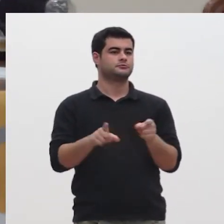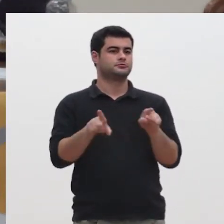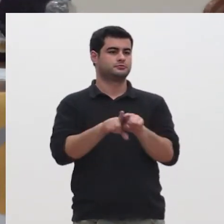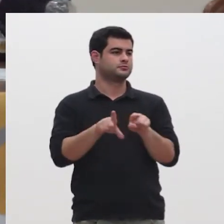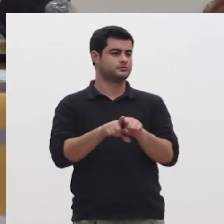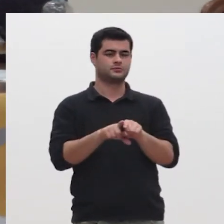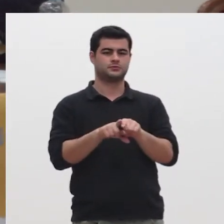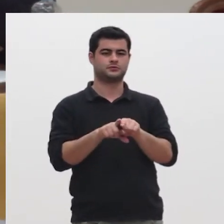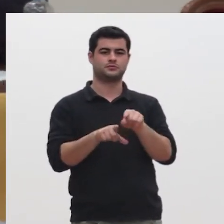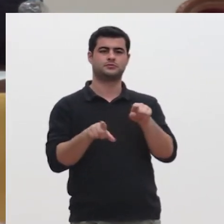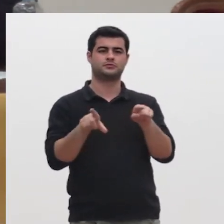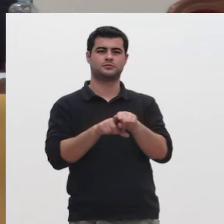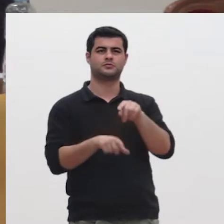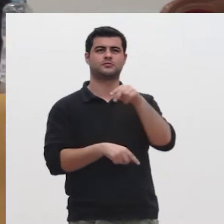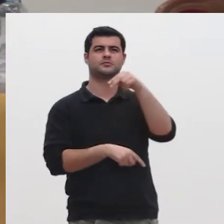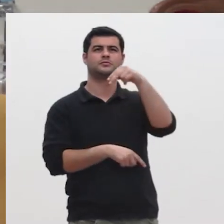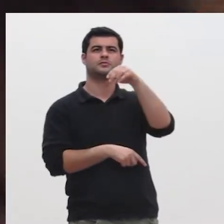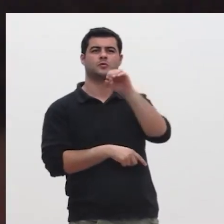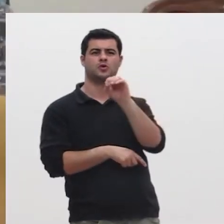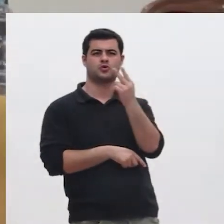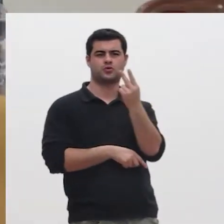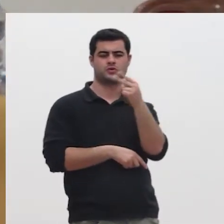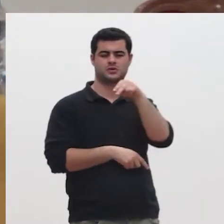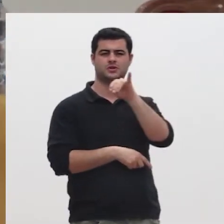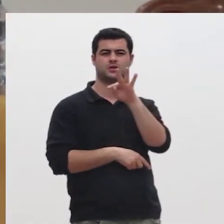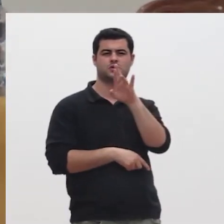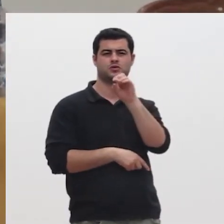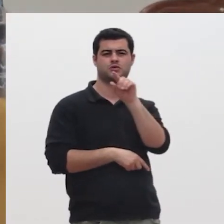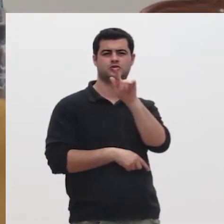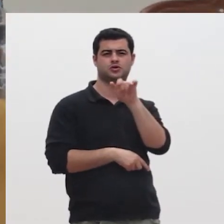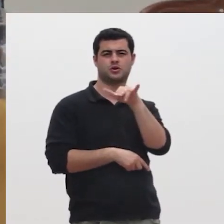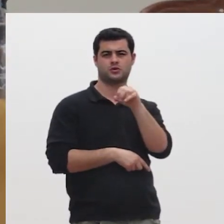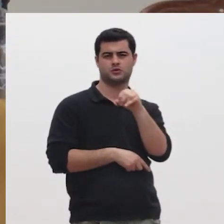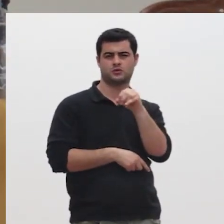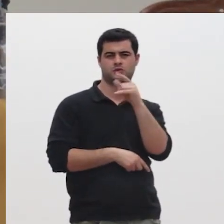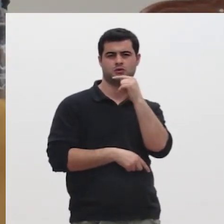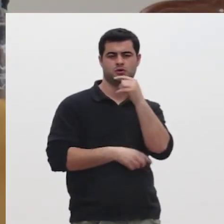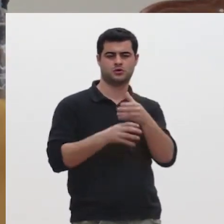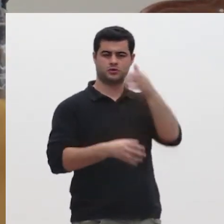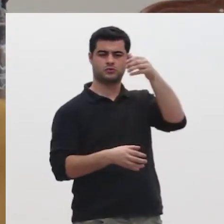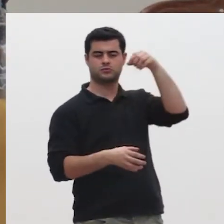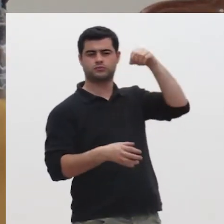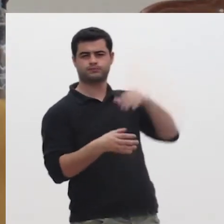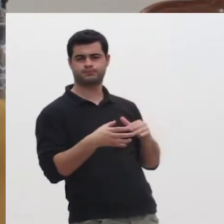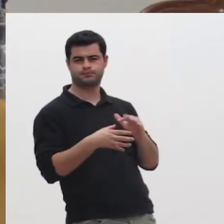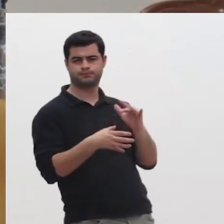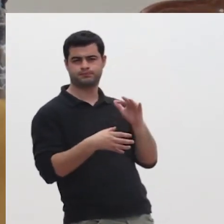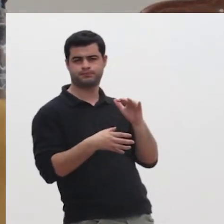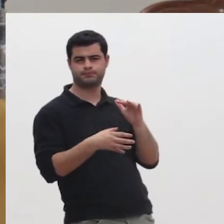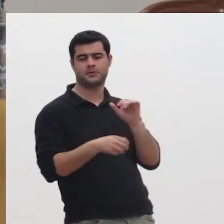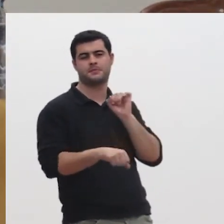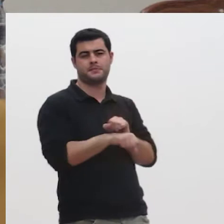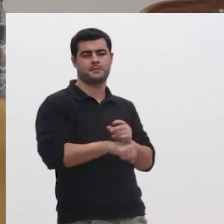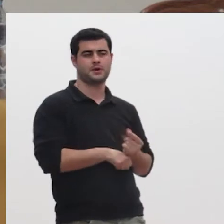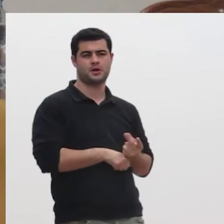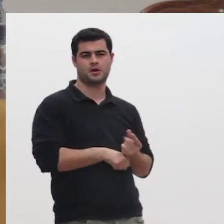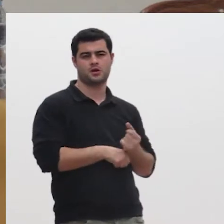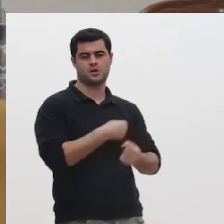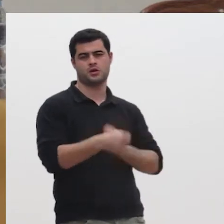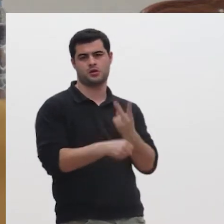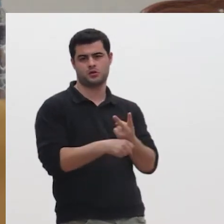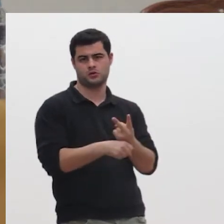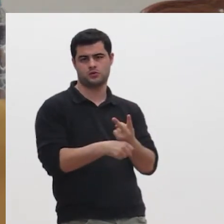líquido da Química, que ficou parada durante 2 anos, como tem vários outros exemplos de